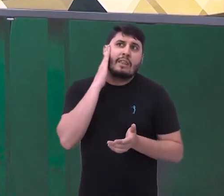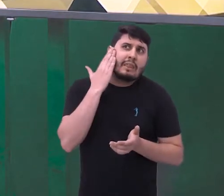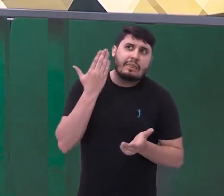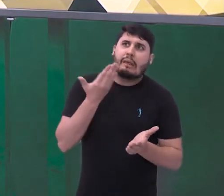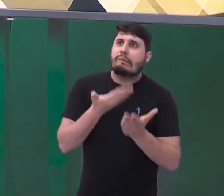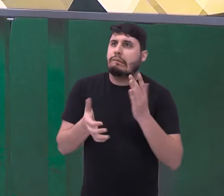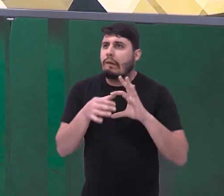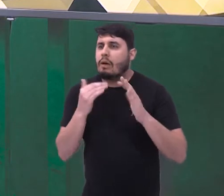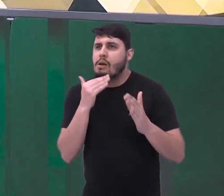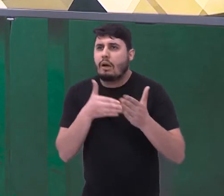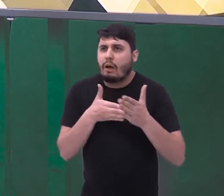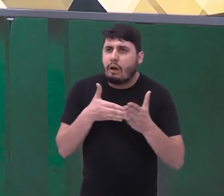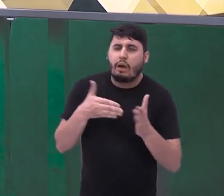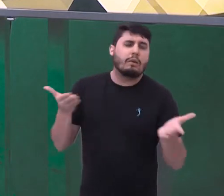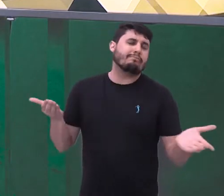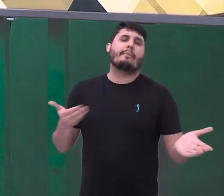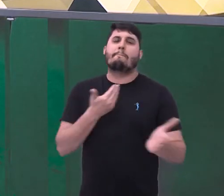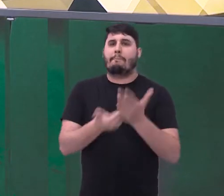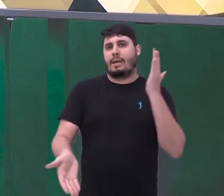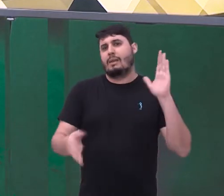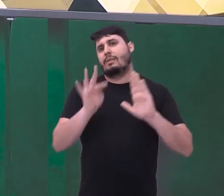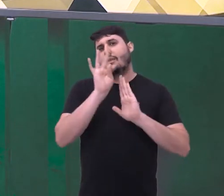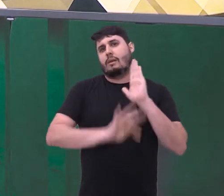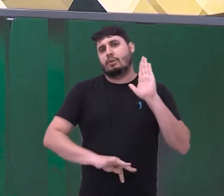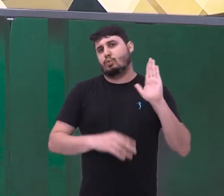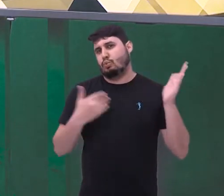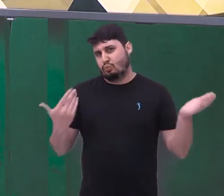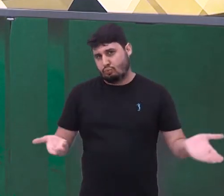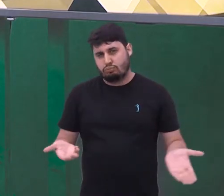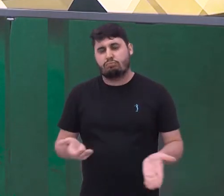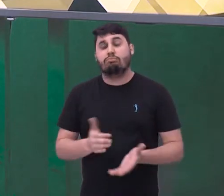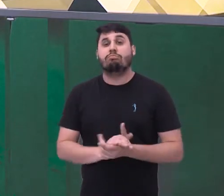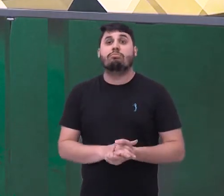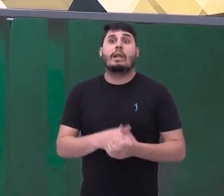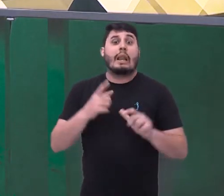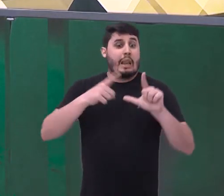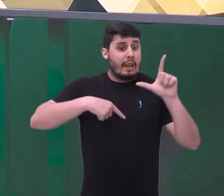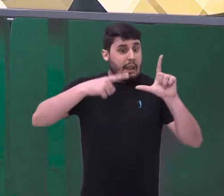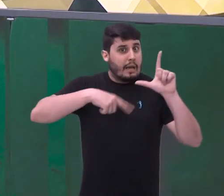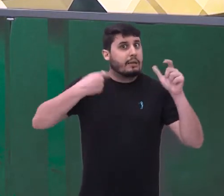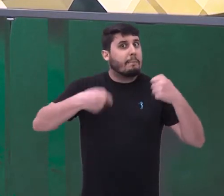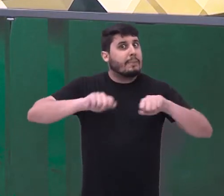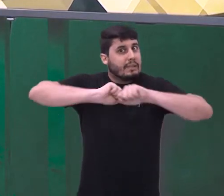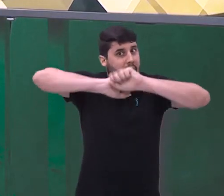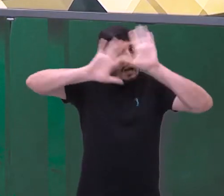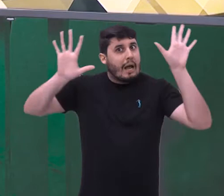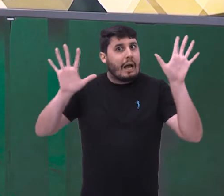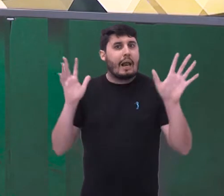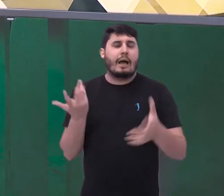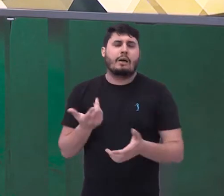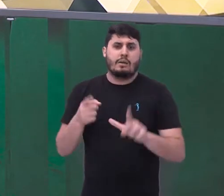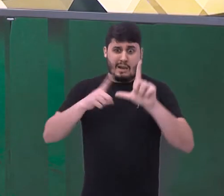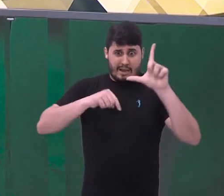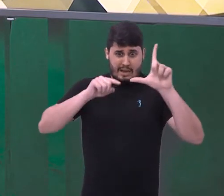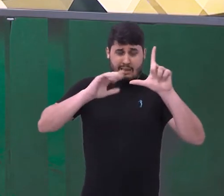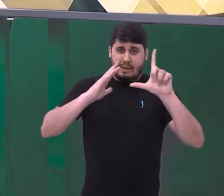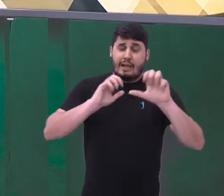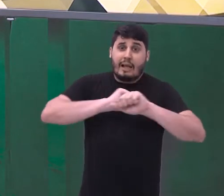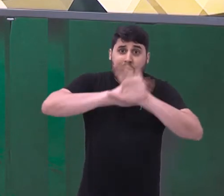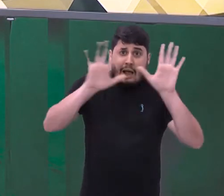perdeu o parágrafo, perdeu o texto. A letra tem que ser legível. Professora, o que é uma letra legível? É uma letra